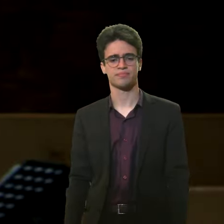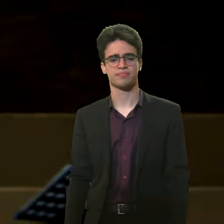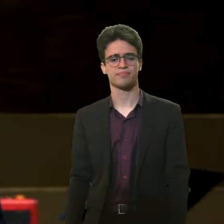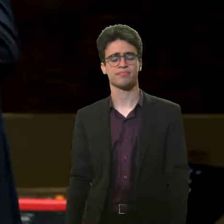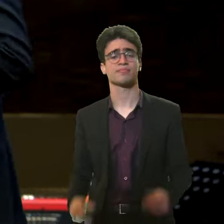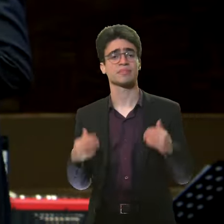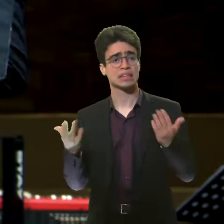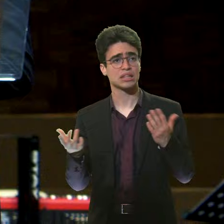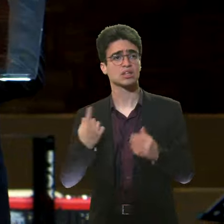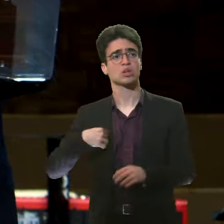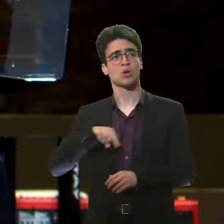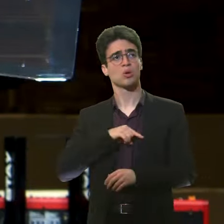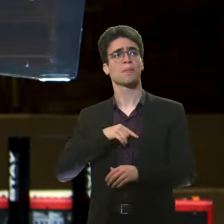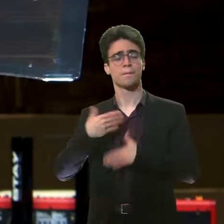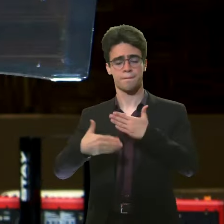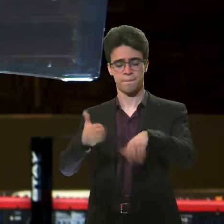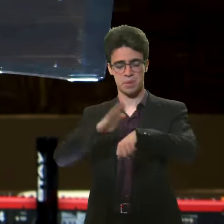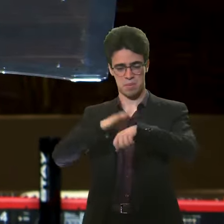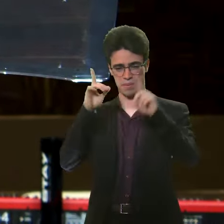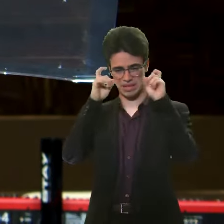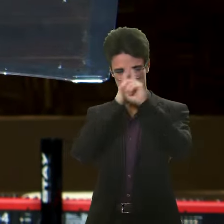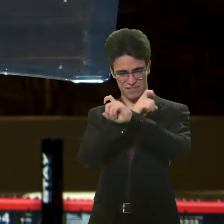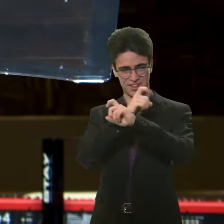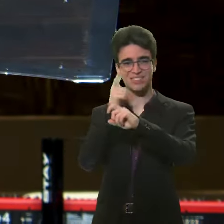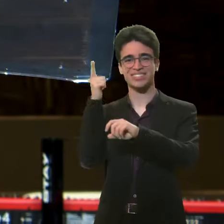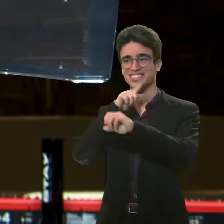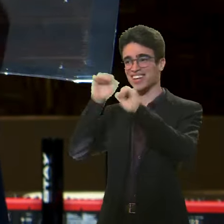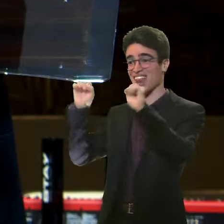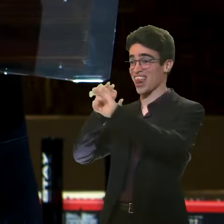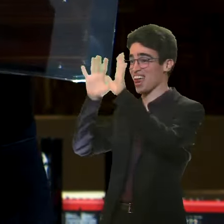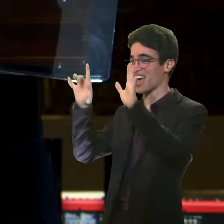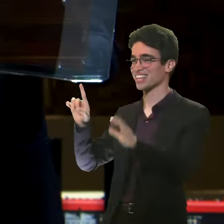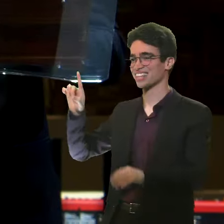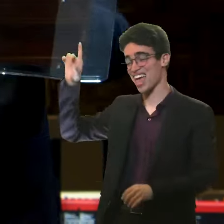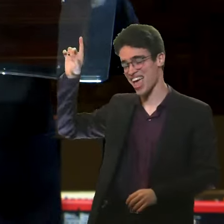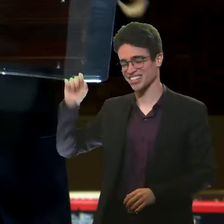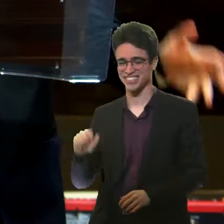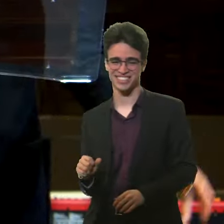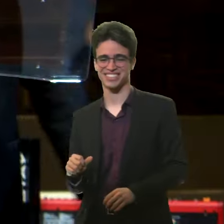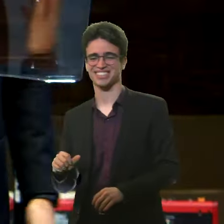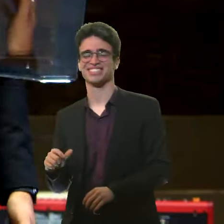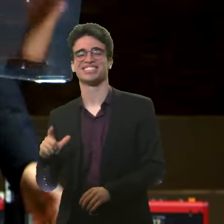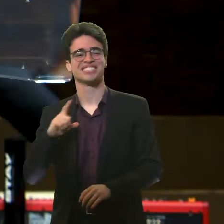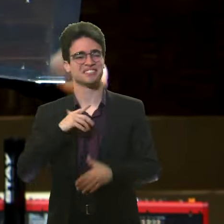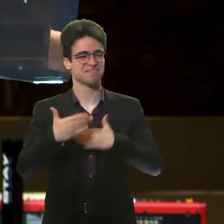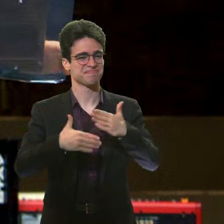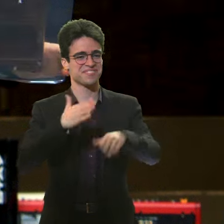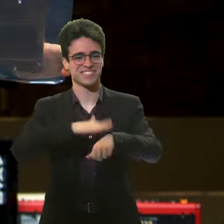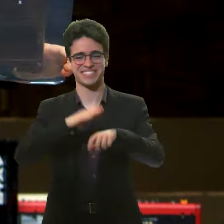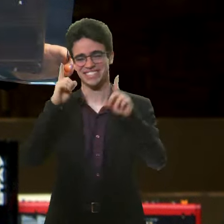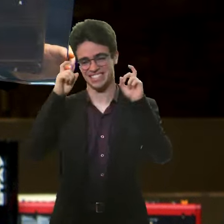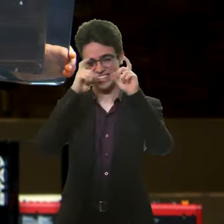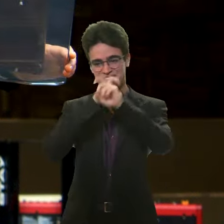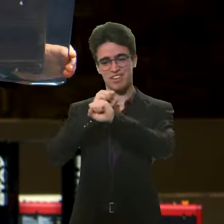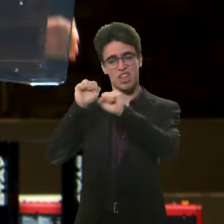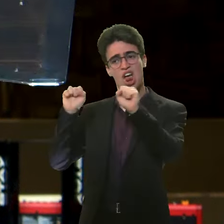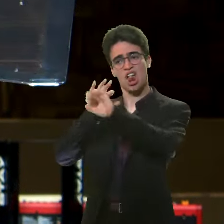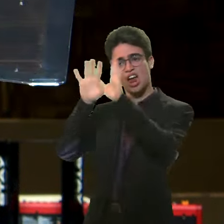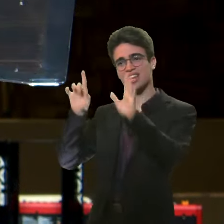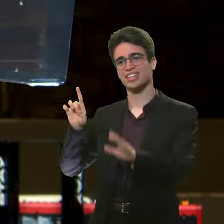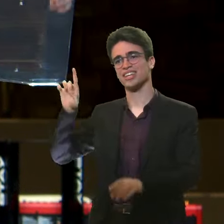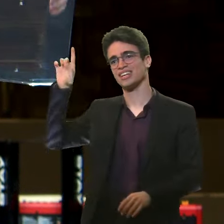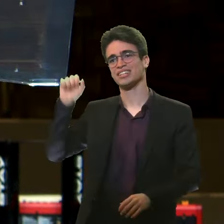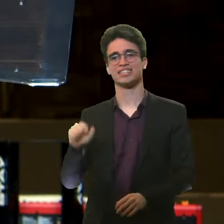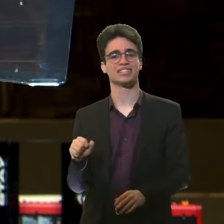Passar por períodos de sofrimento, dando glória a Deus, quem pegou a referência, passando pela prova, dando glória a Deus, dando um